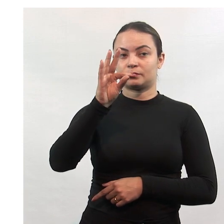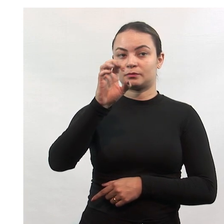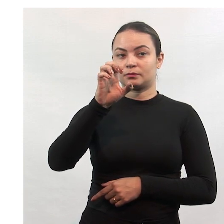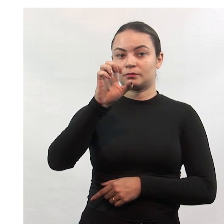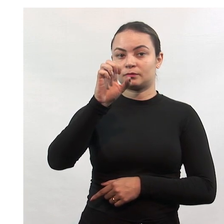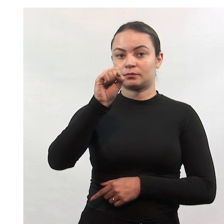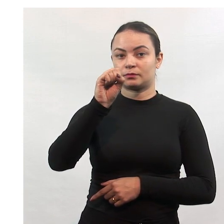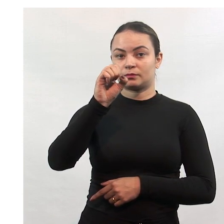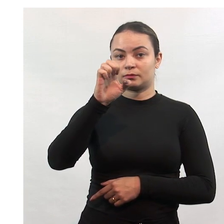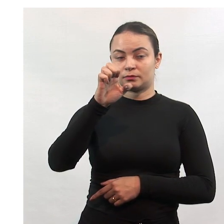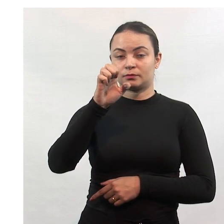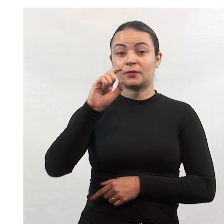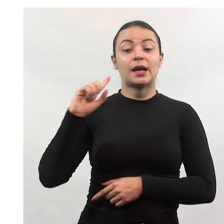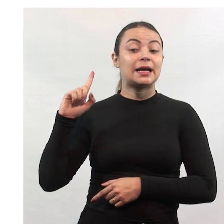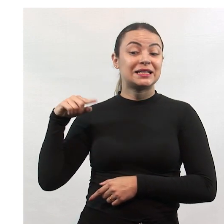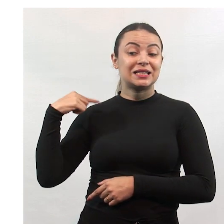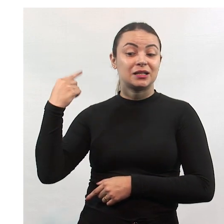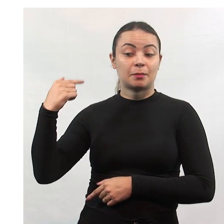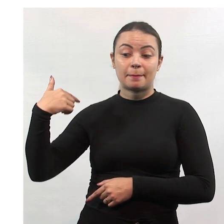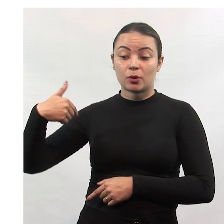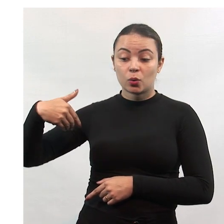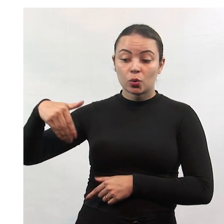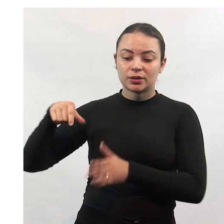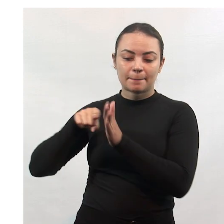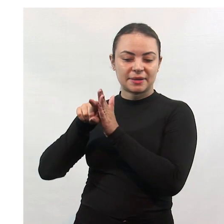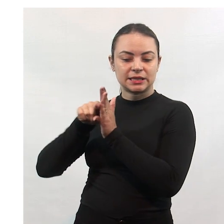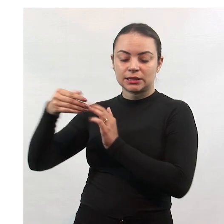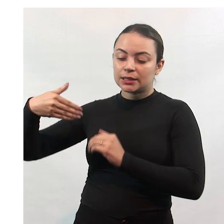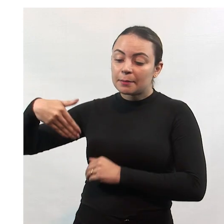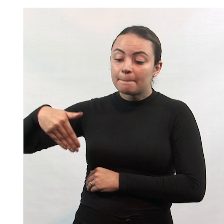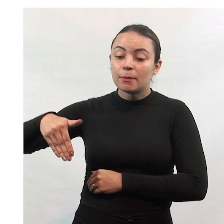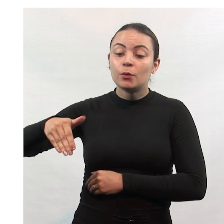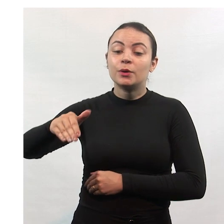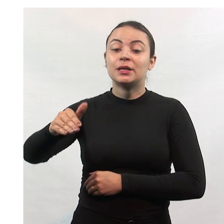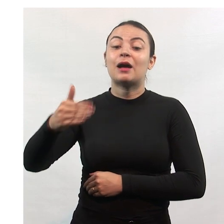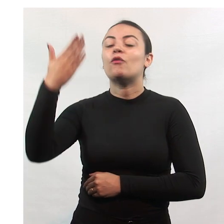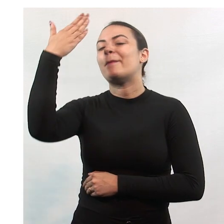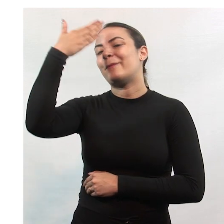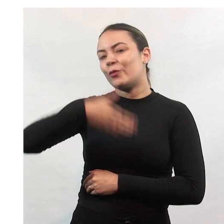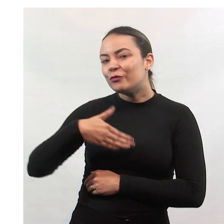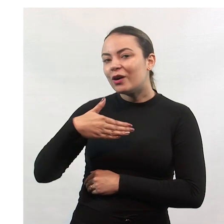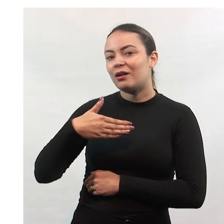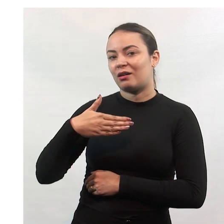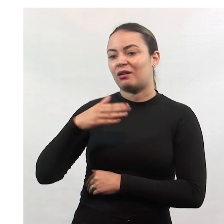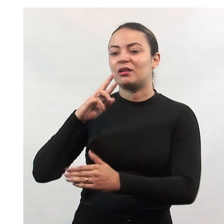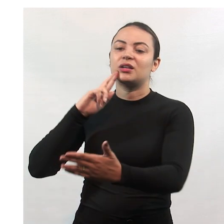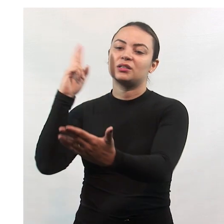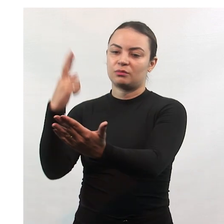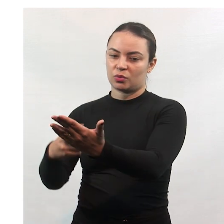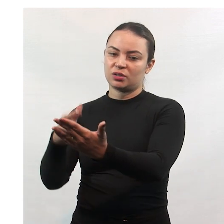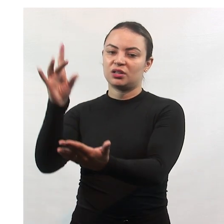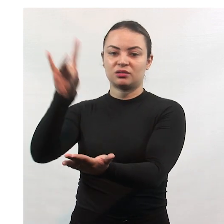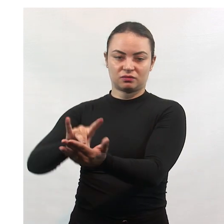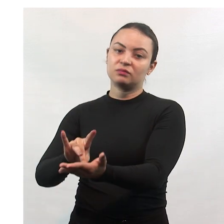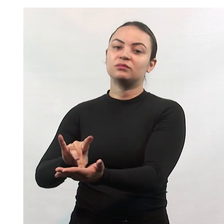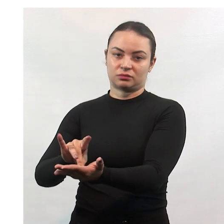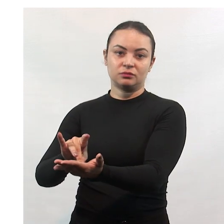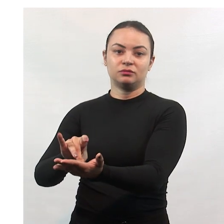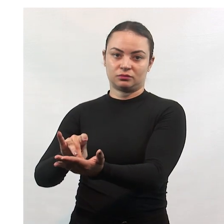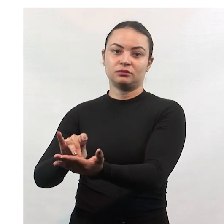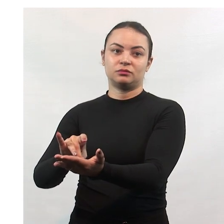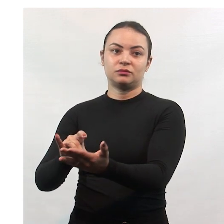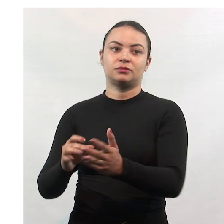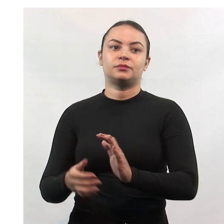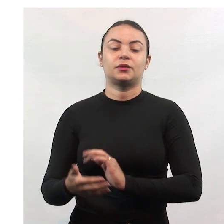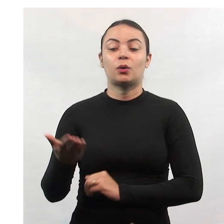problema você tem uma possível resposta, que é a hipótese, mas ela é uma resposta provisória, porque é a tua pesquisa que vai definir se ela é